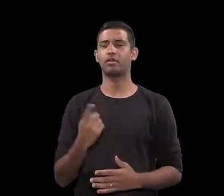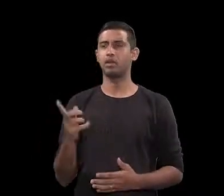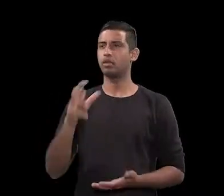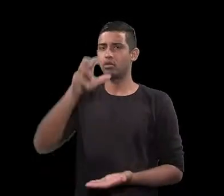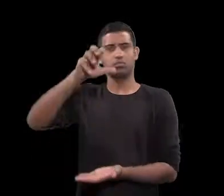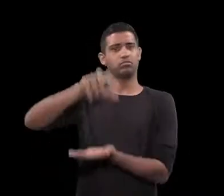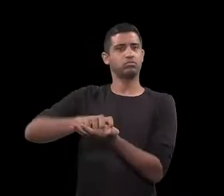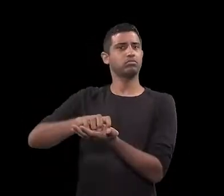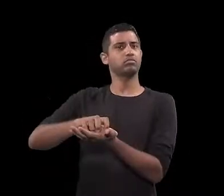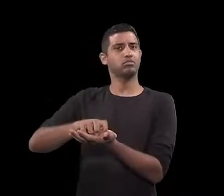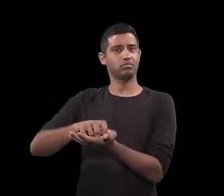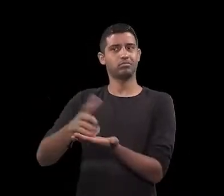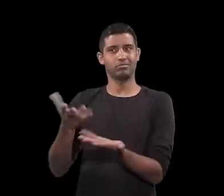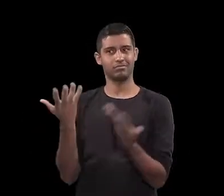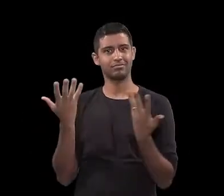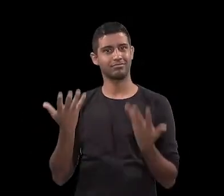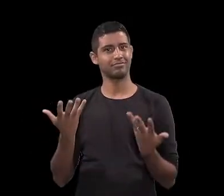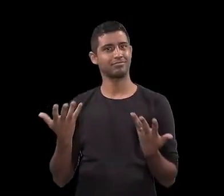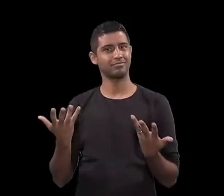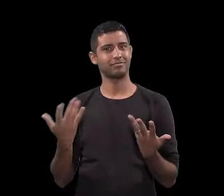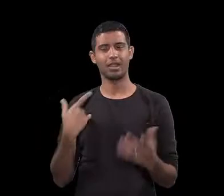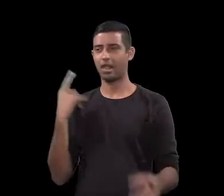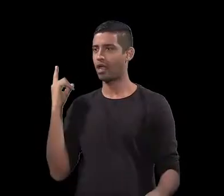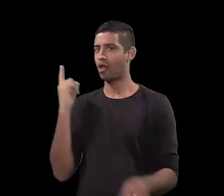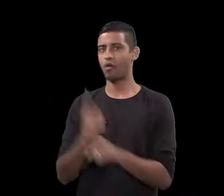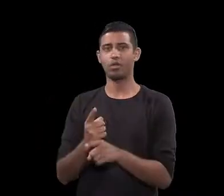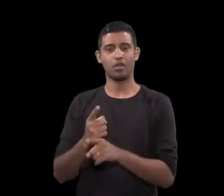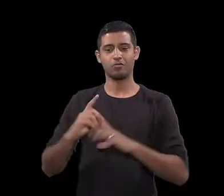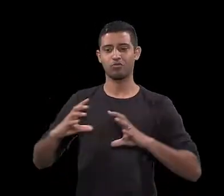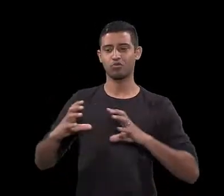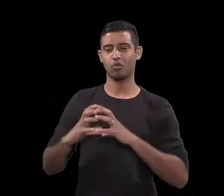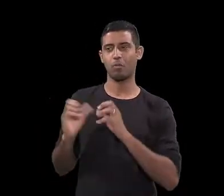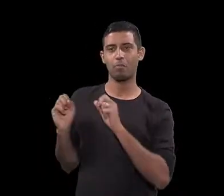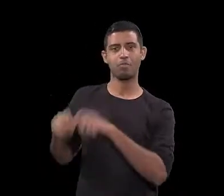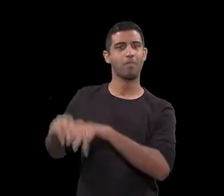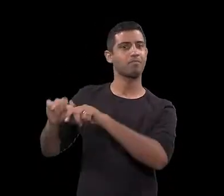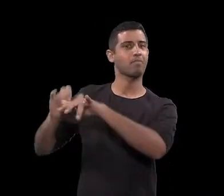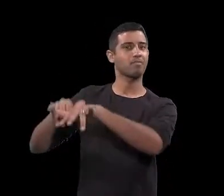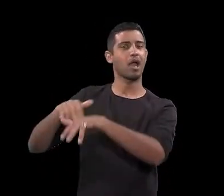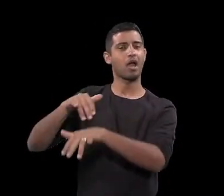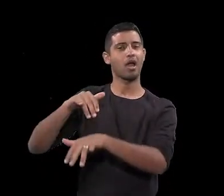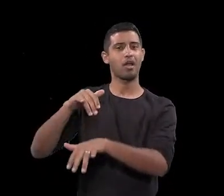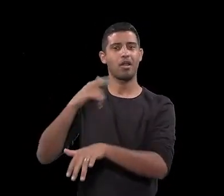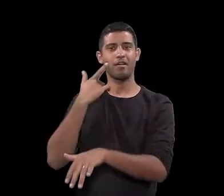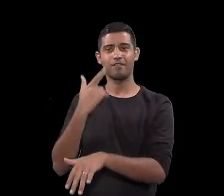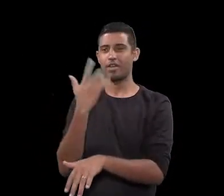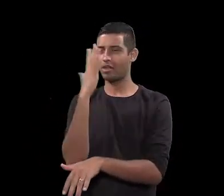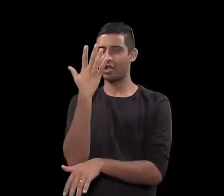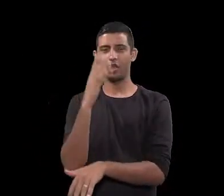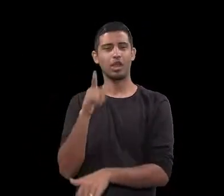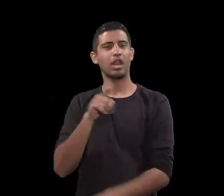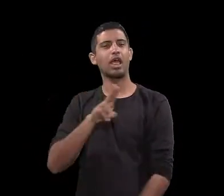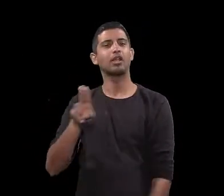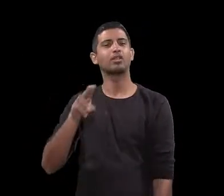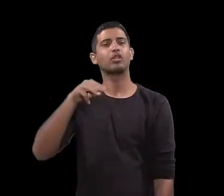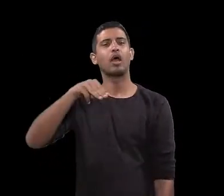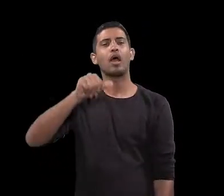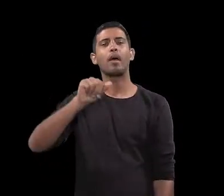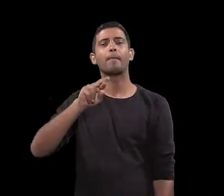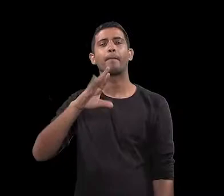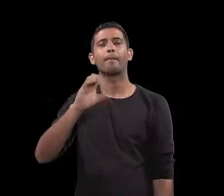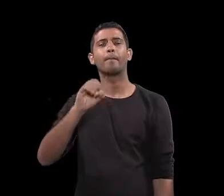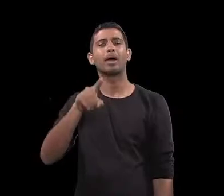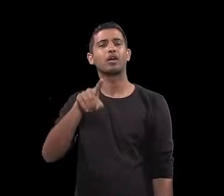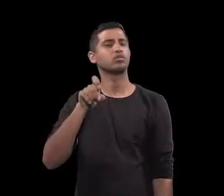aí como um centro disso. Então, encontrei um bloco, isso me impactou muito, o bloco